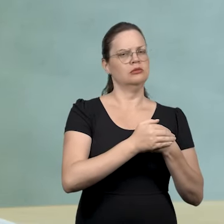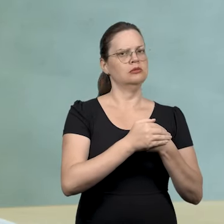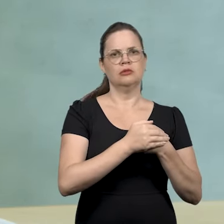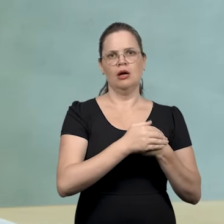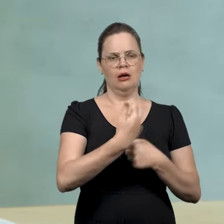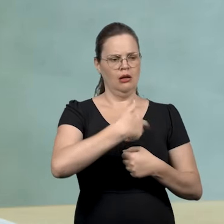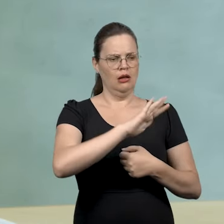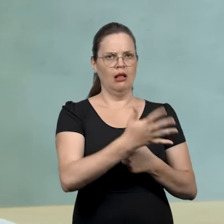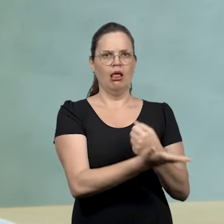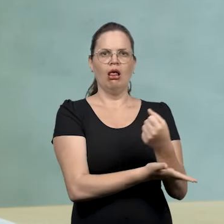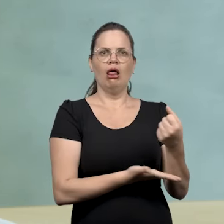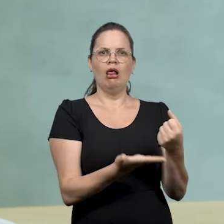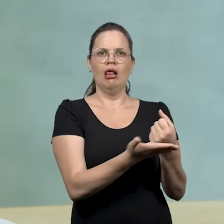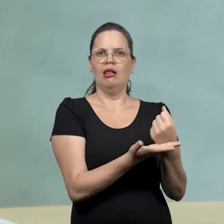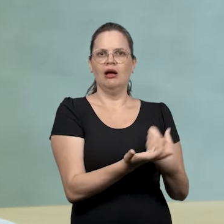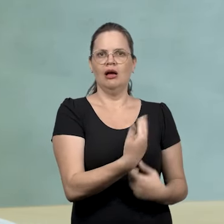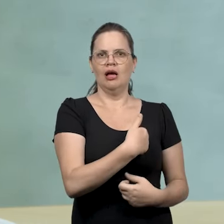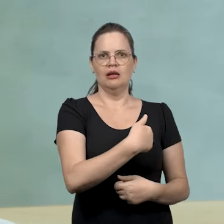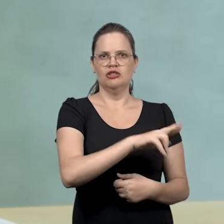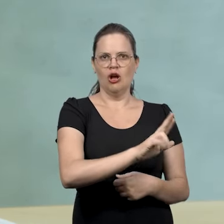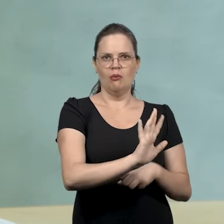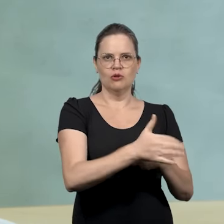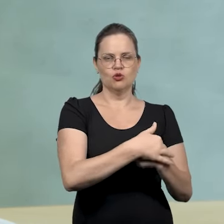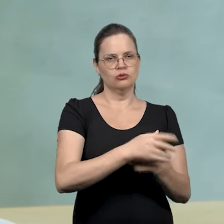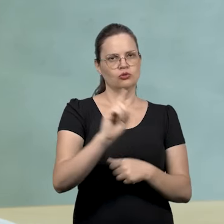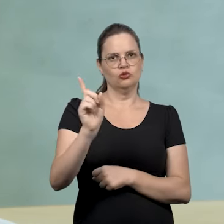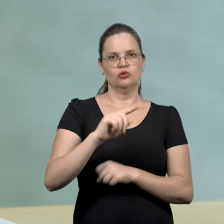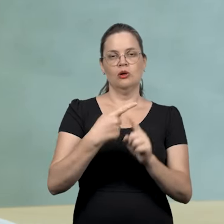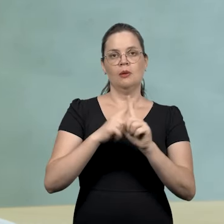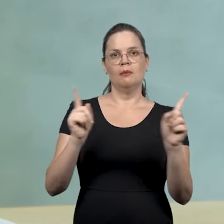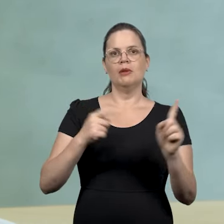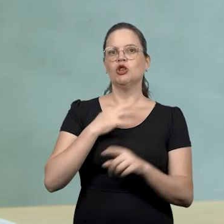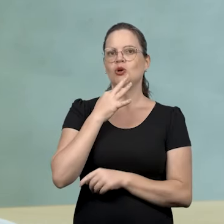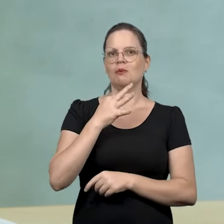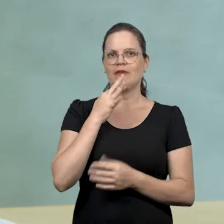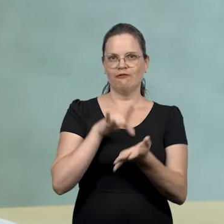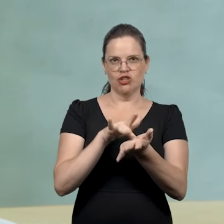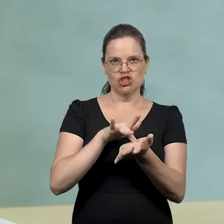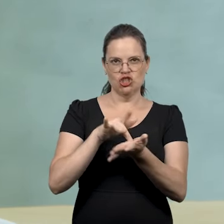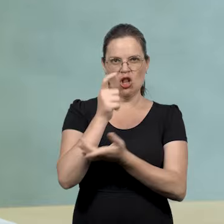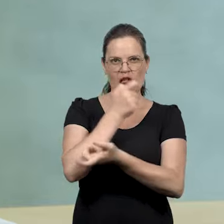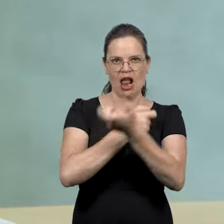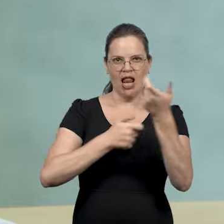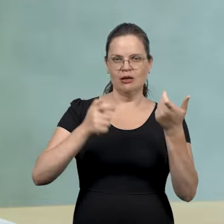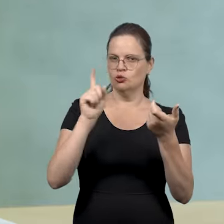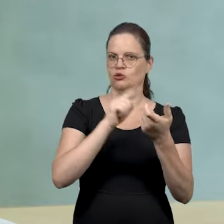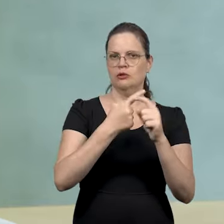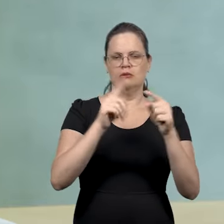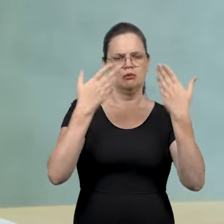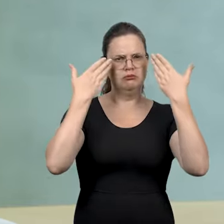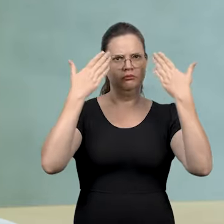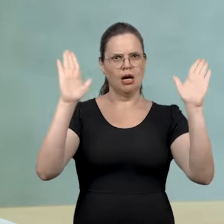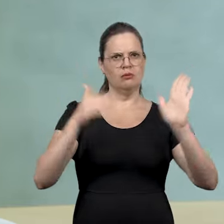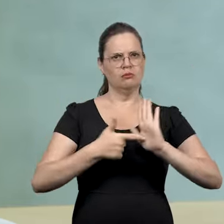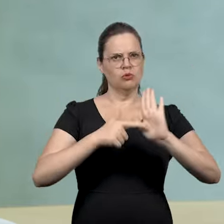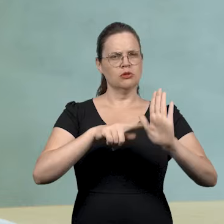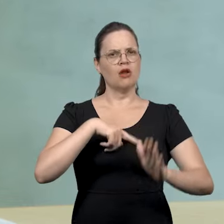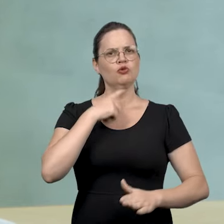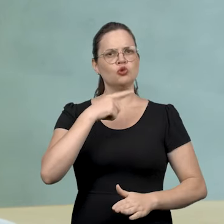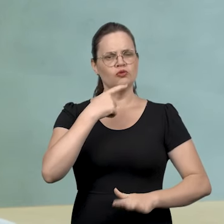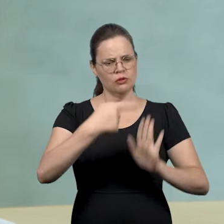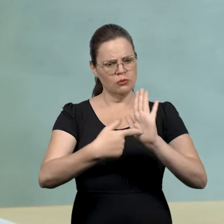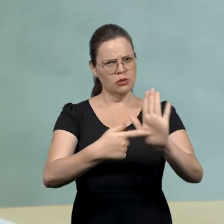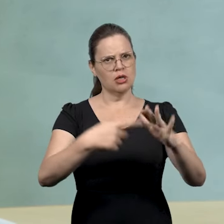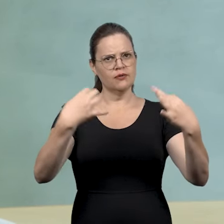algo superficial. E Tomé, ele não fingiu, Tomé, ele não simulou, Tomé, ele foi transparente. Foi sincero. Sincero. Ele